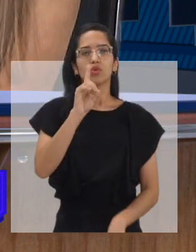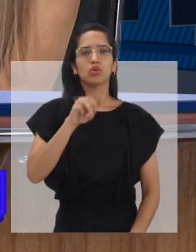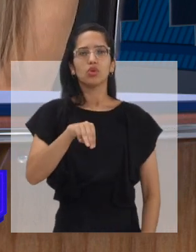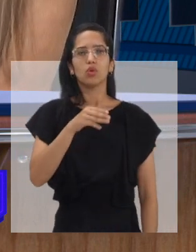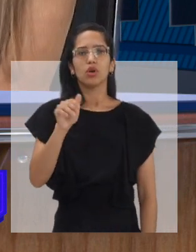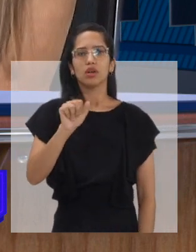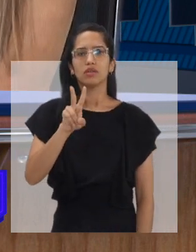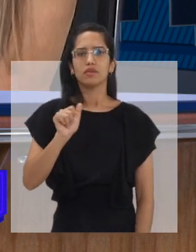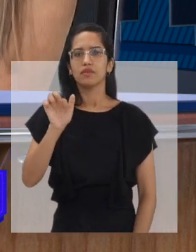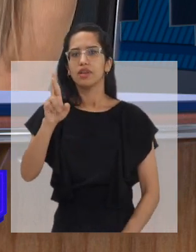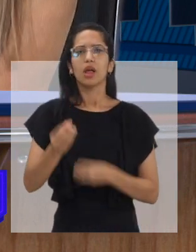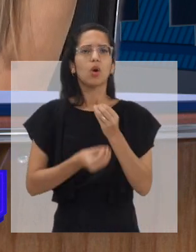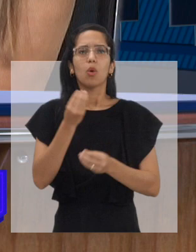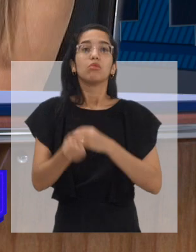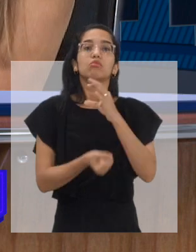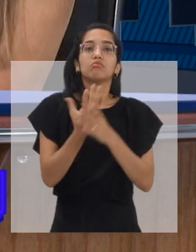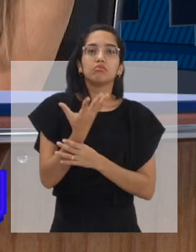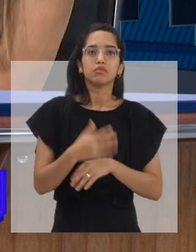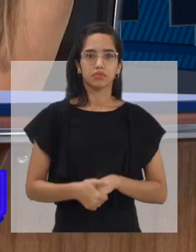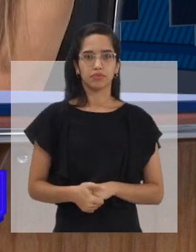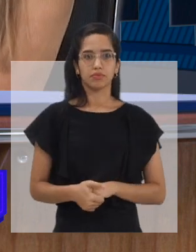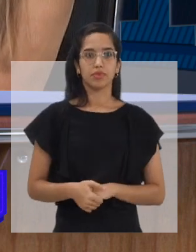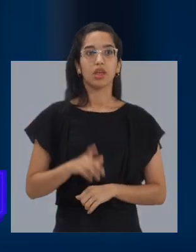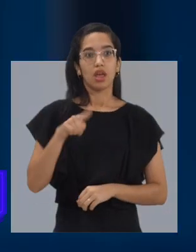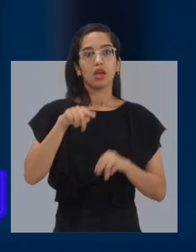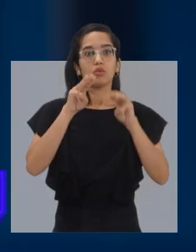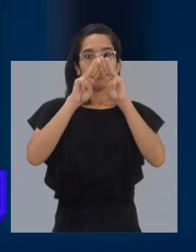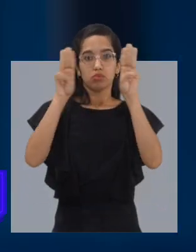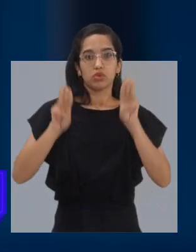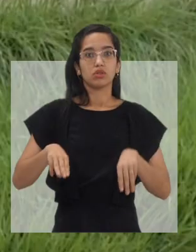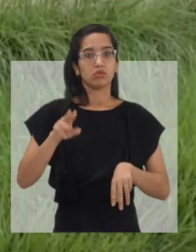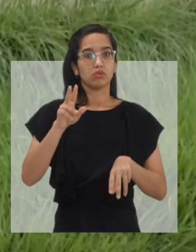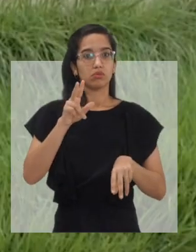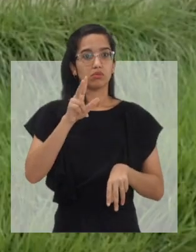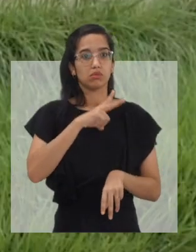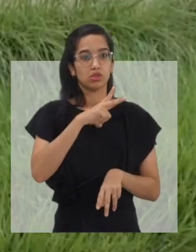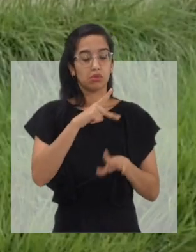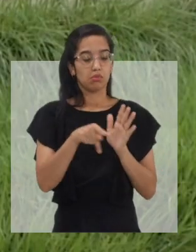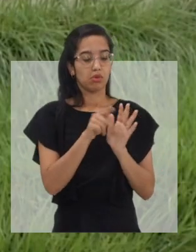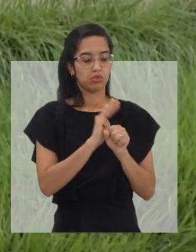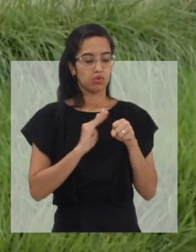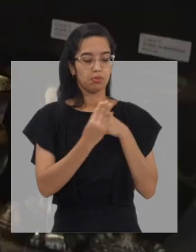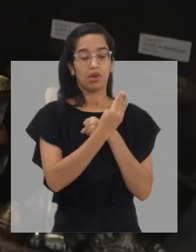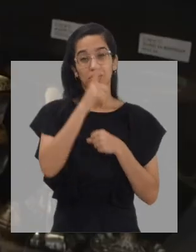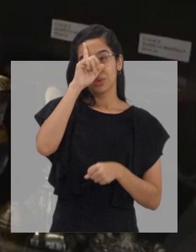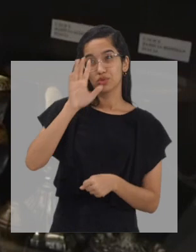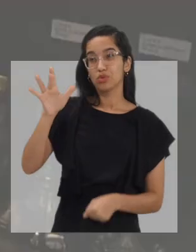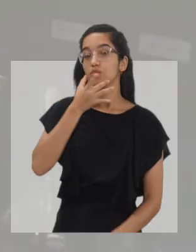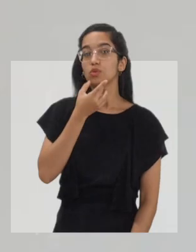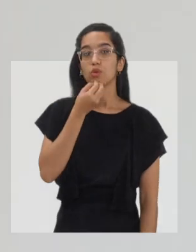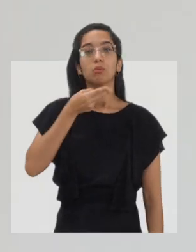Dom Avelar é um museu privado, comunitário, foi idealizado, sonhado por um padre